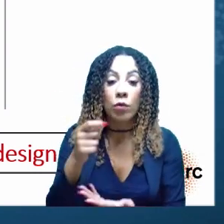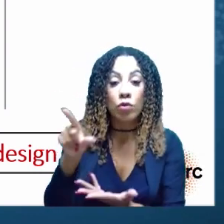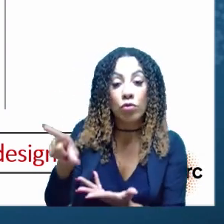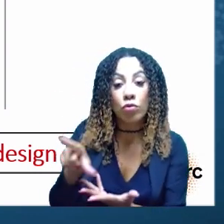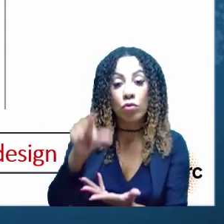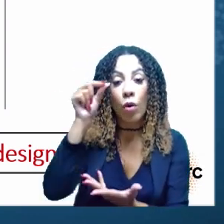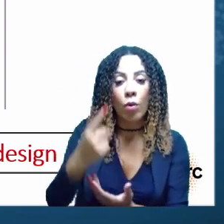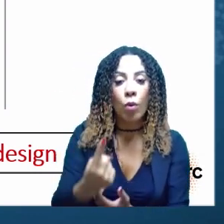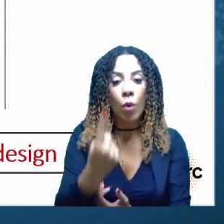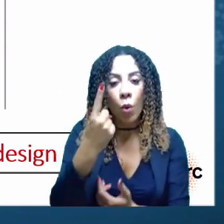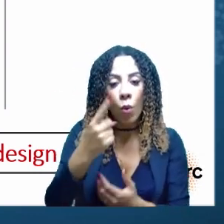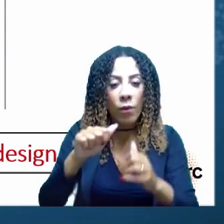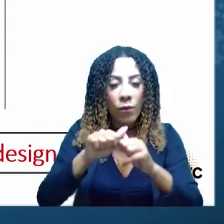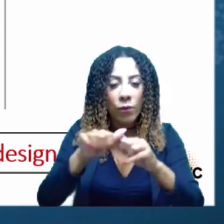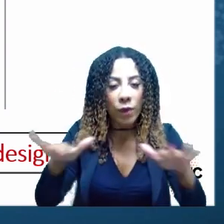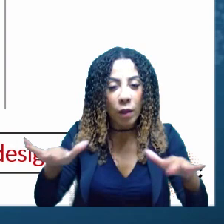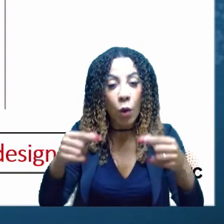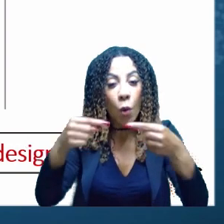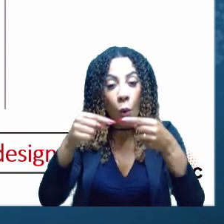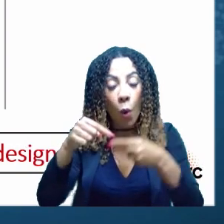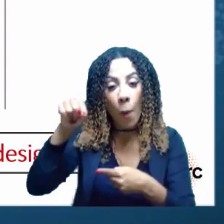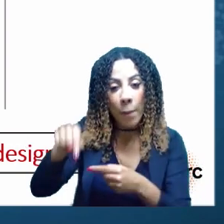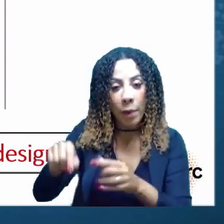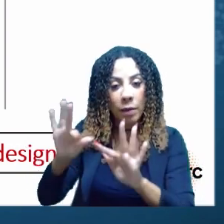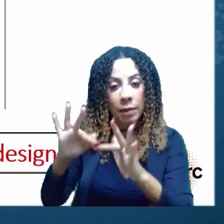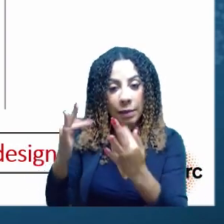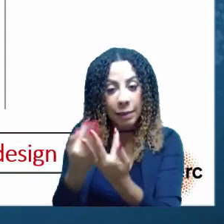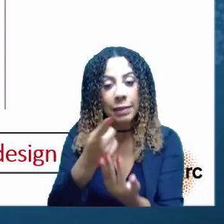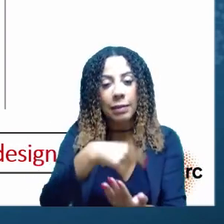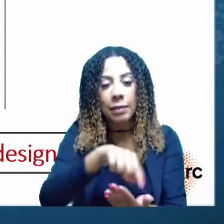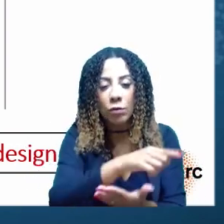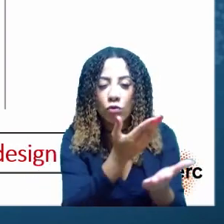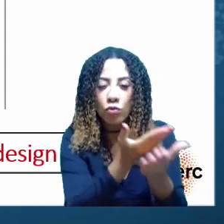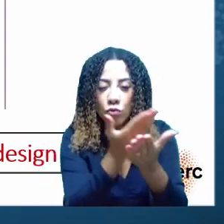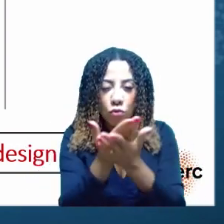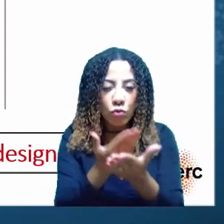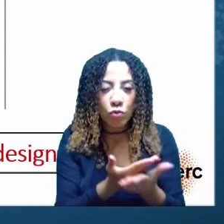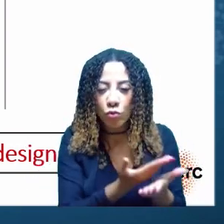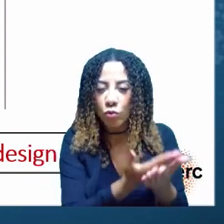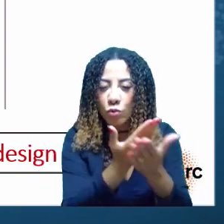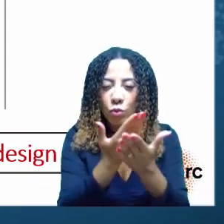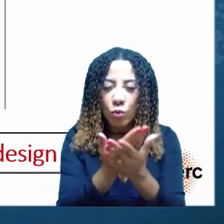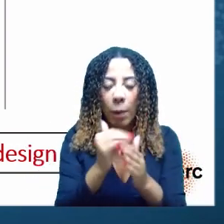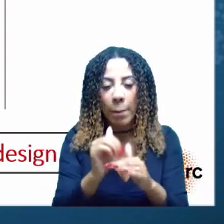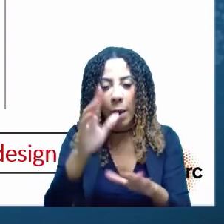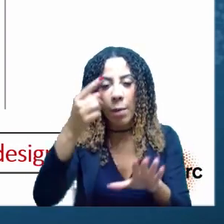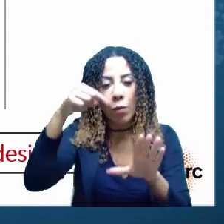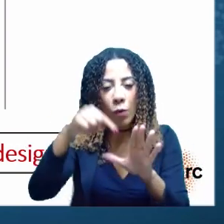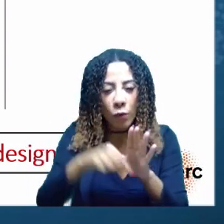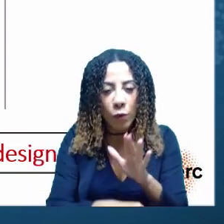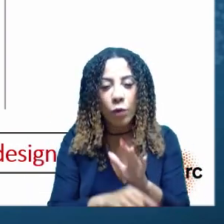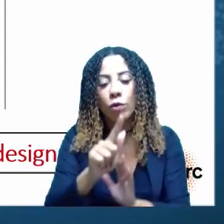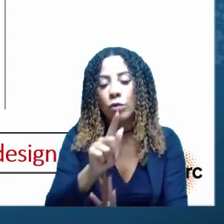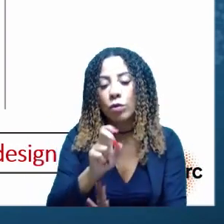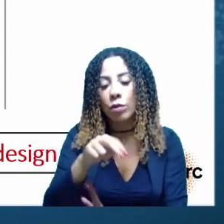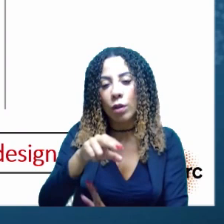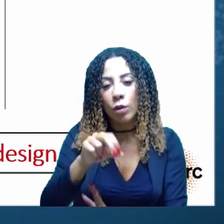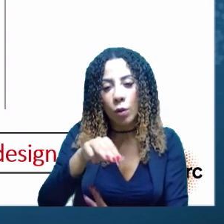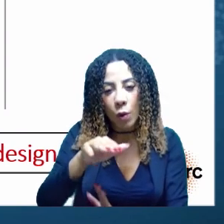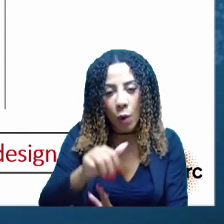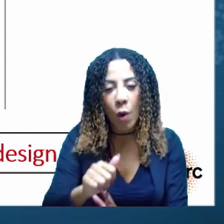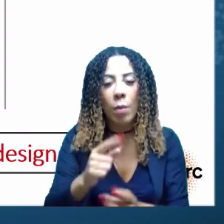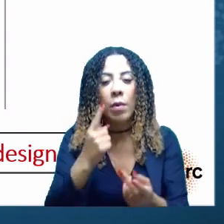família e vamos estudar esse vírus muito bem, fazer o genoma, vamos produzir anticorpos, vamos estruturar